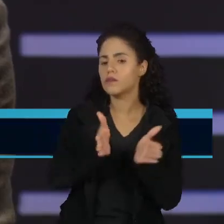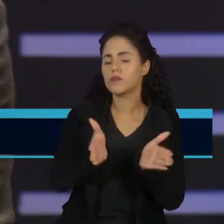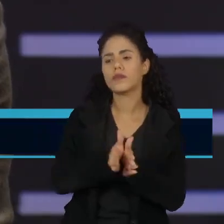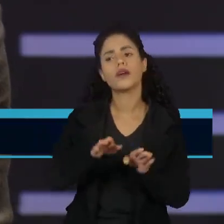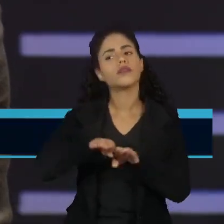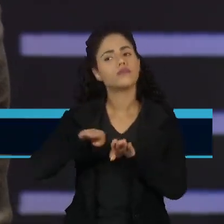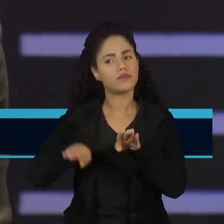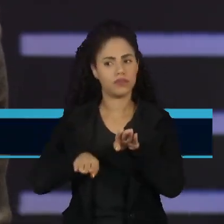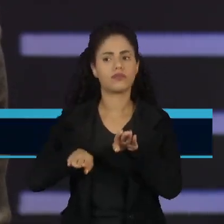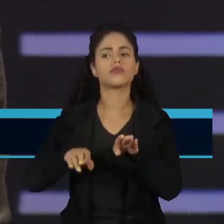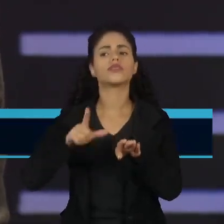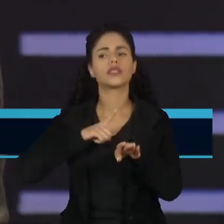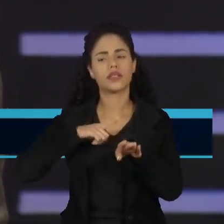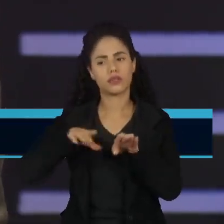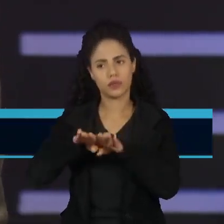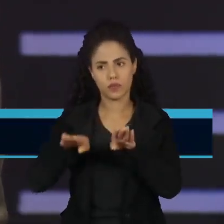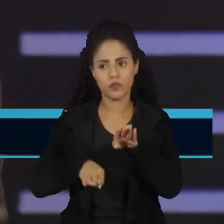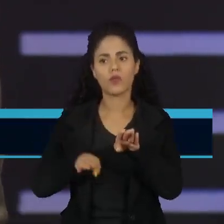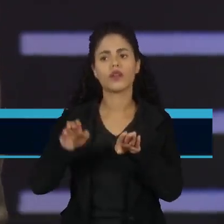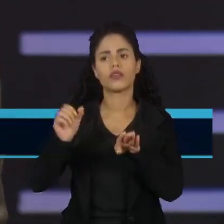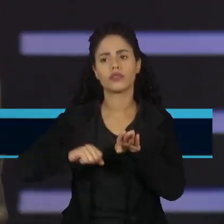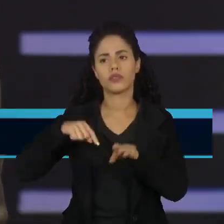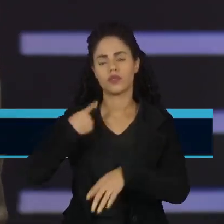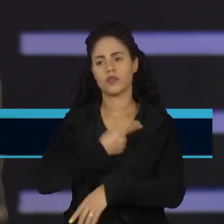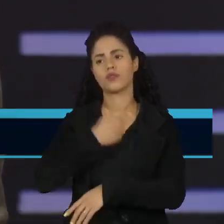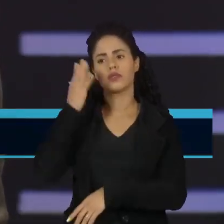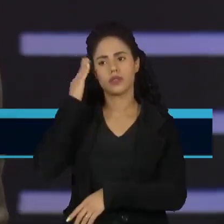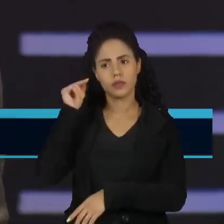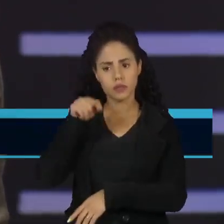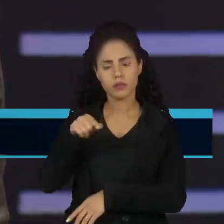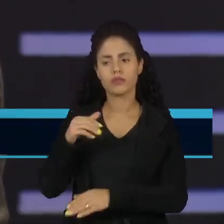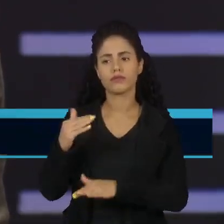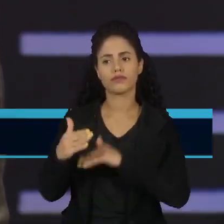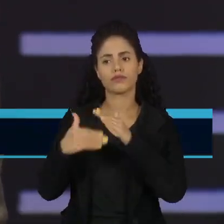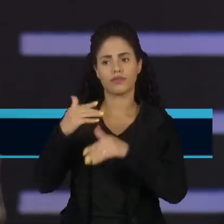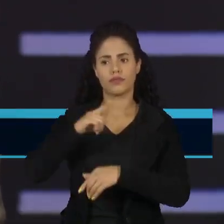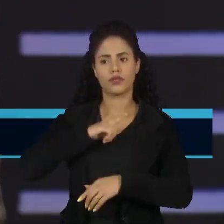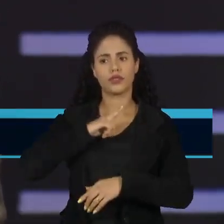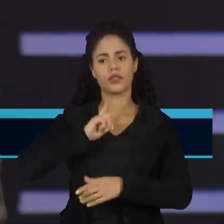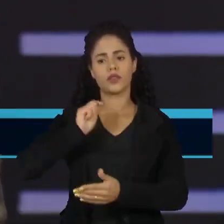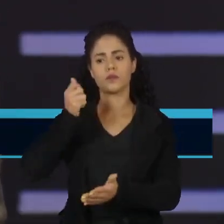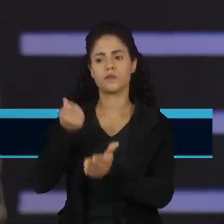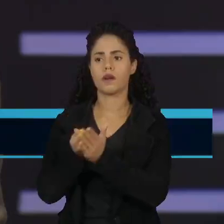ver com um mecanismo muito perverso que a elite brasileira desenvolveu de não pagar